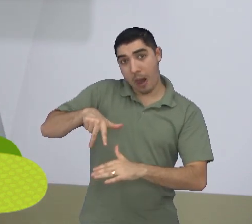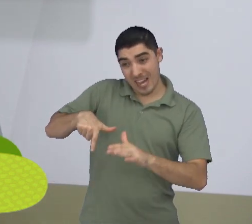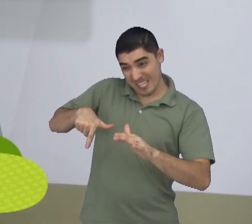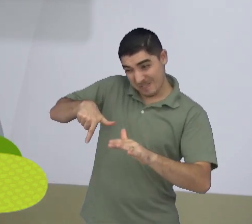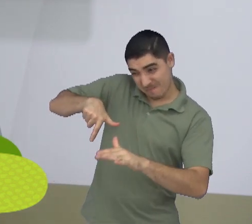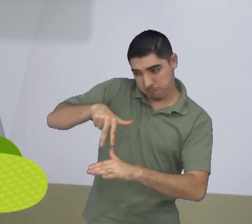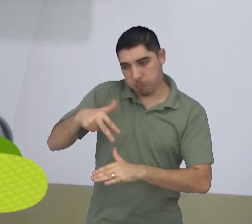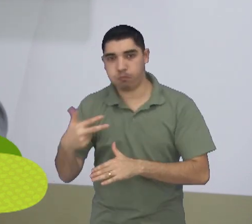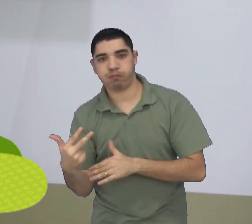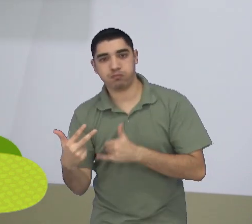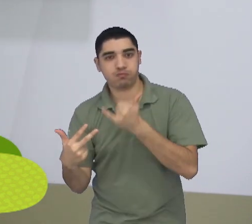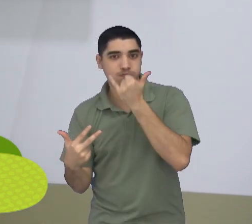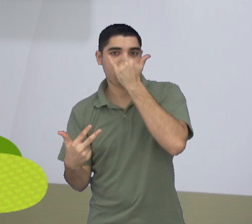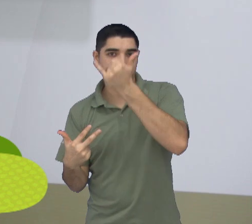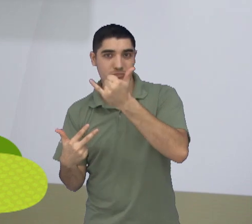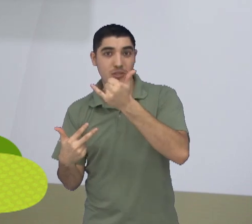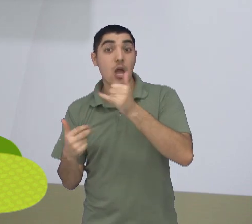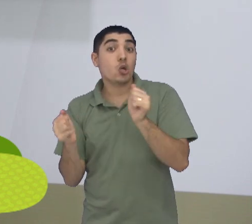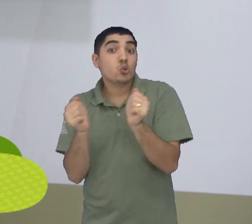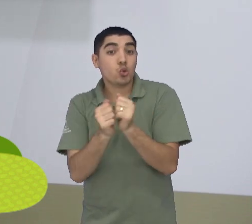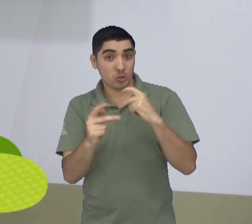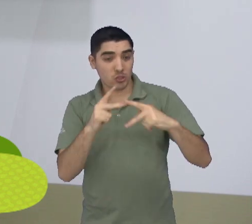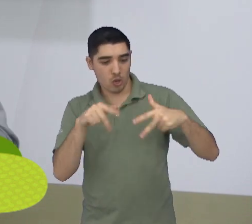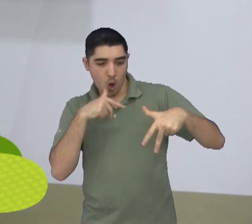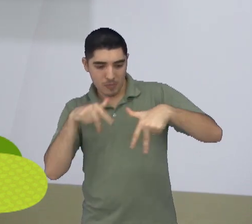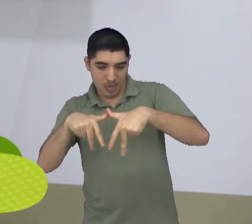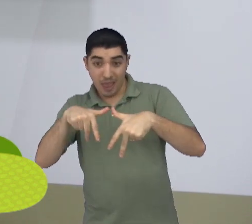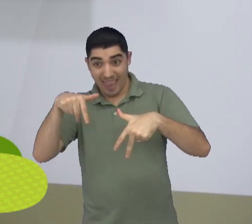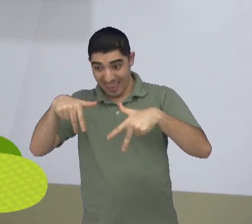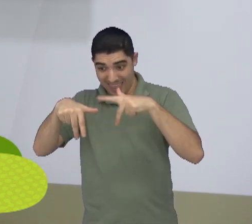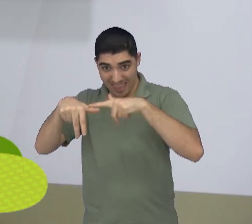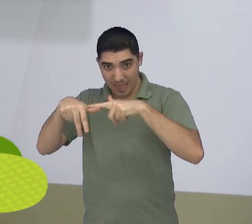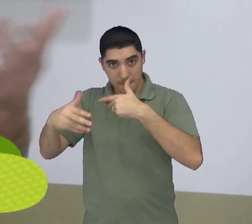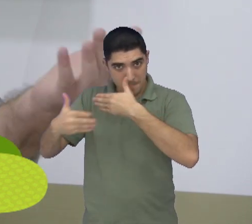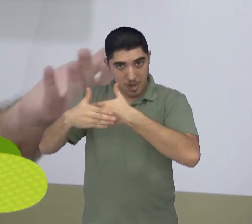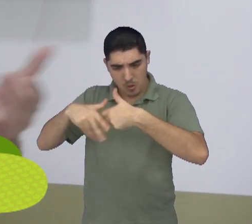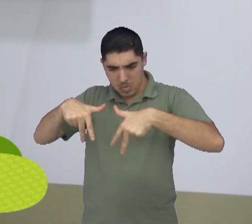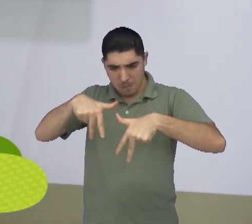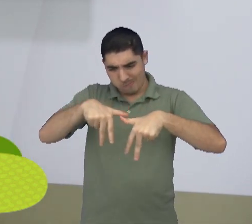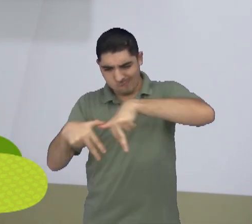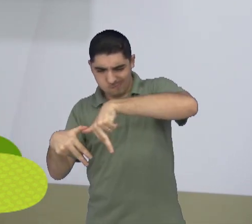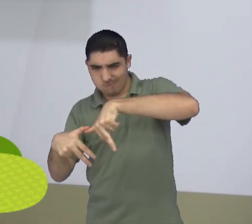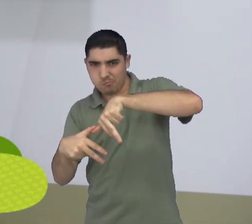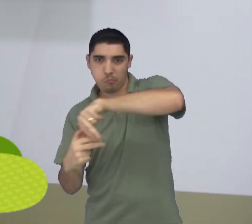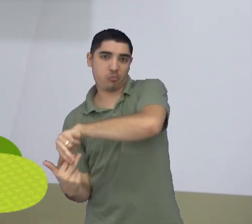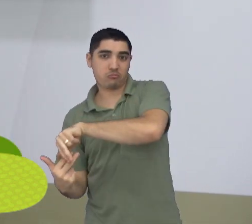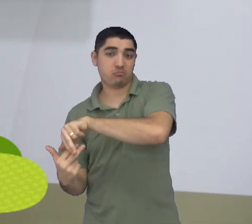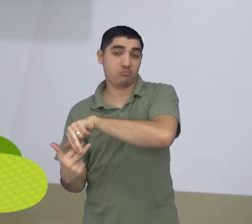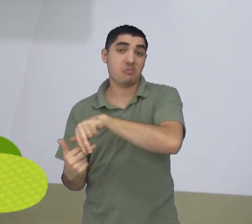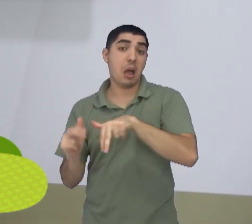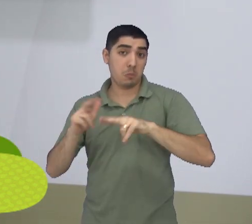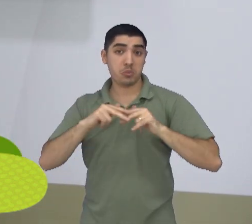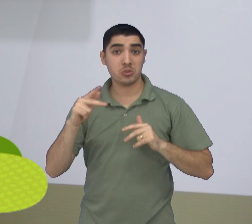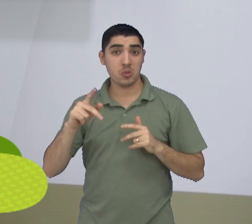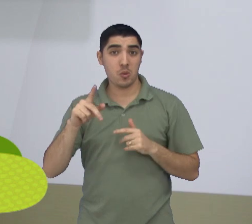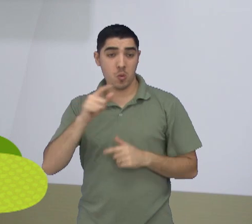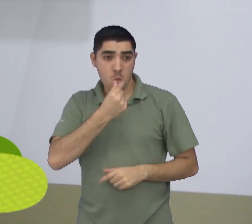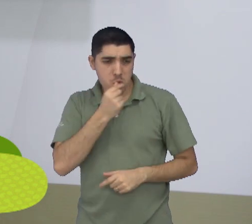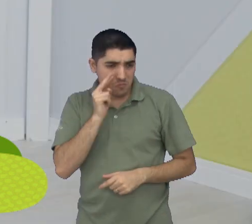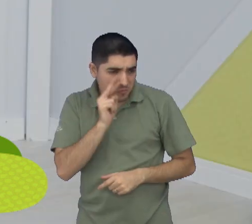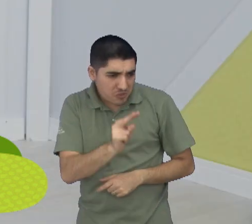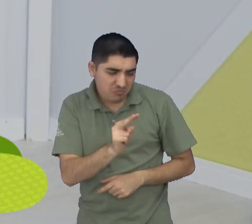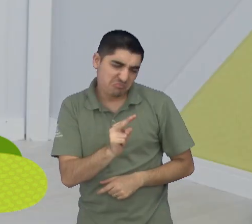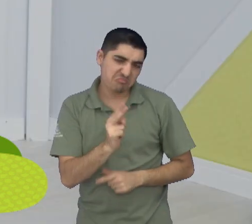ele automaticamente puxa o jogador de São José junto. Por isso que o lance foi tão rápido desse jeito e pode ter interferido na decisão da arbitragem, mas é difícil.